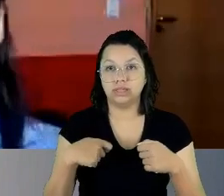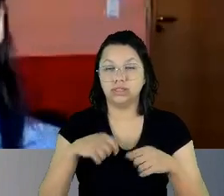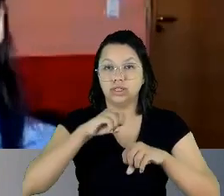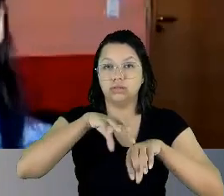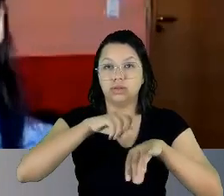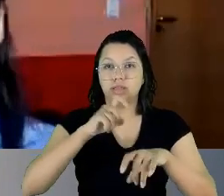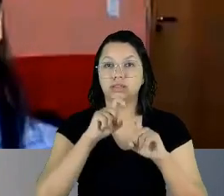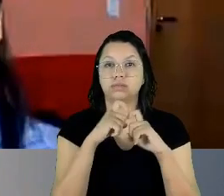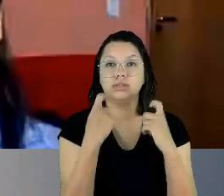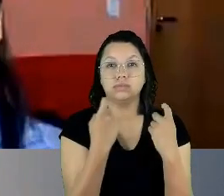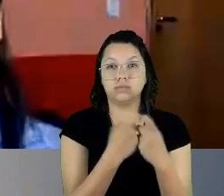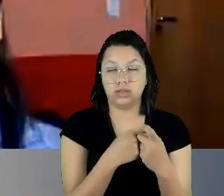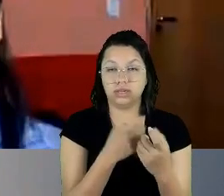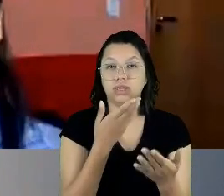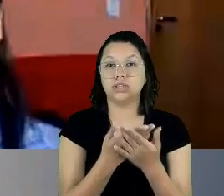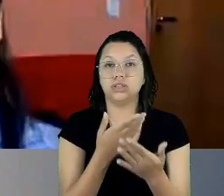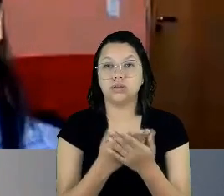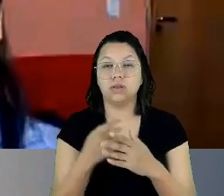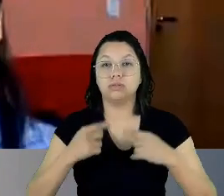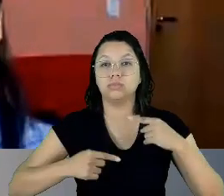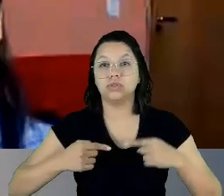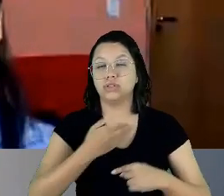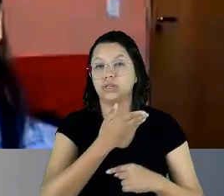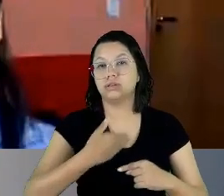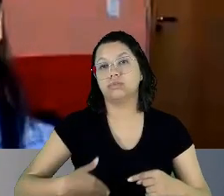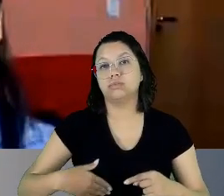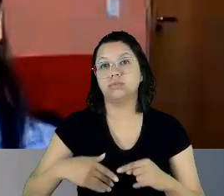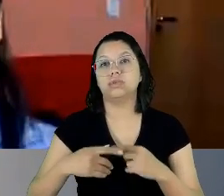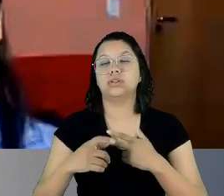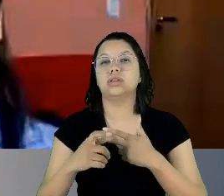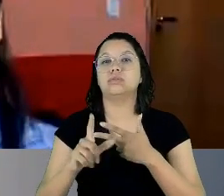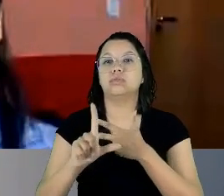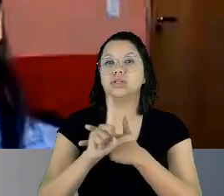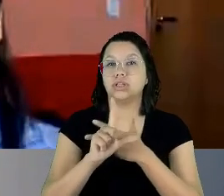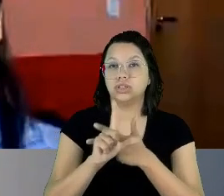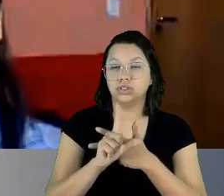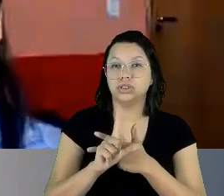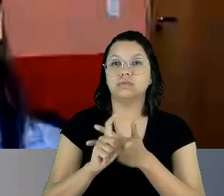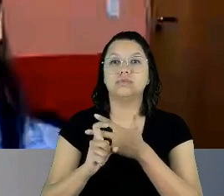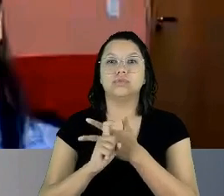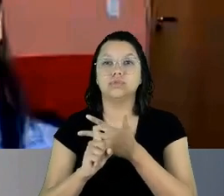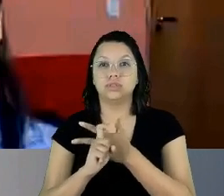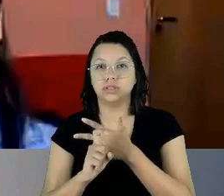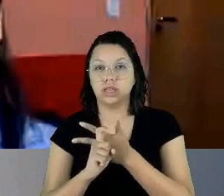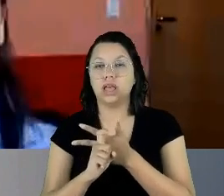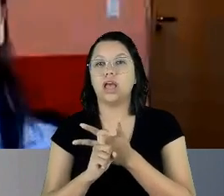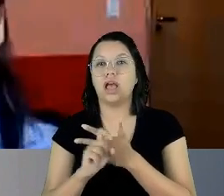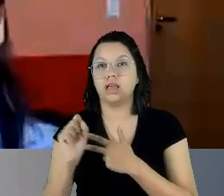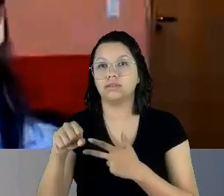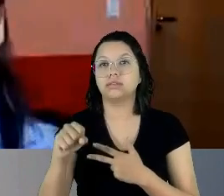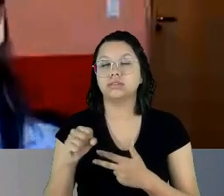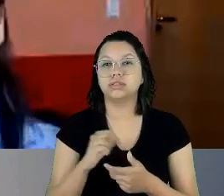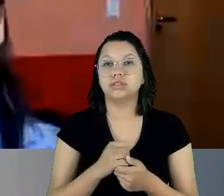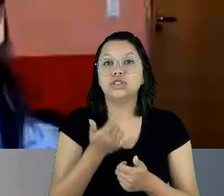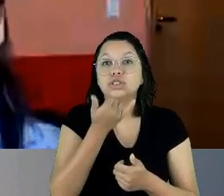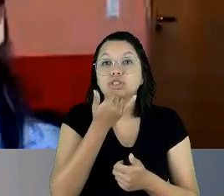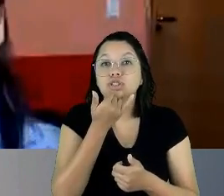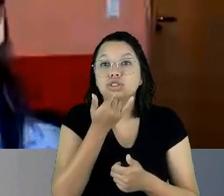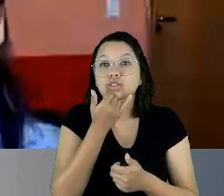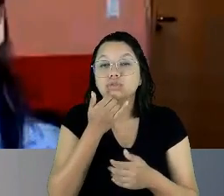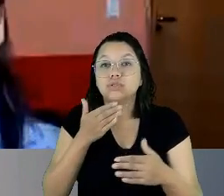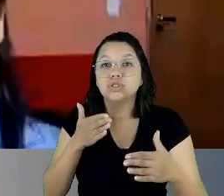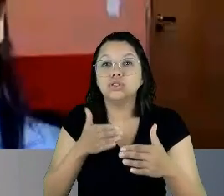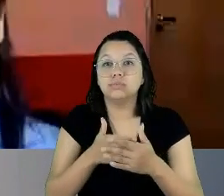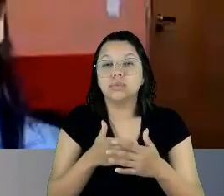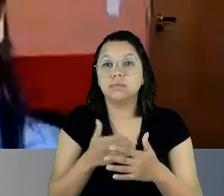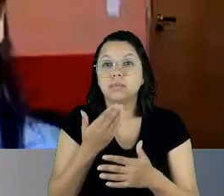pode ir pela parte de políticas públicas no legislativo, a gente pode ir pelo judiciário, que a gente tem visto cada vez mais tem esse papel. Desculpa te interromper, eu só vou pedir